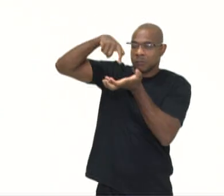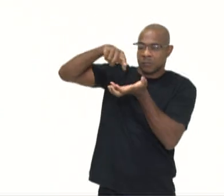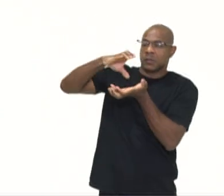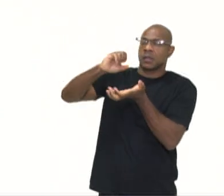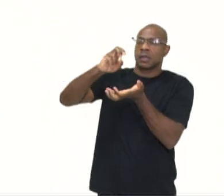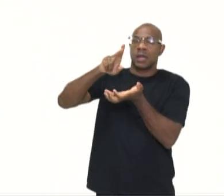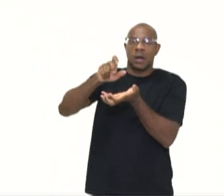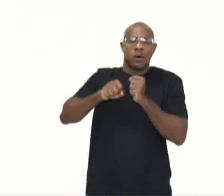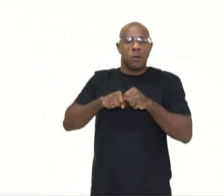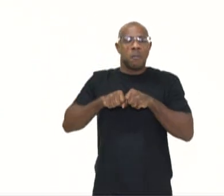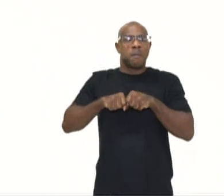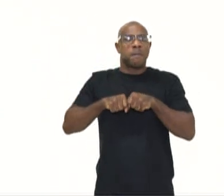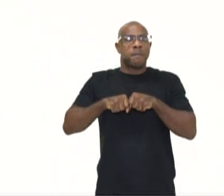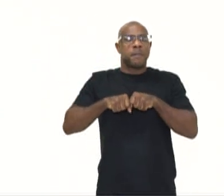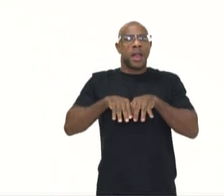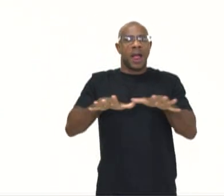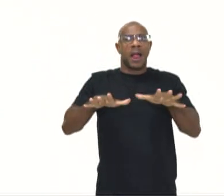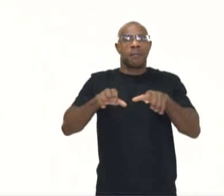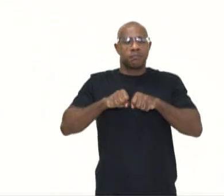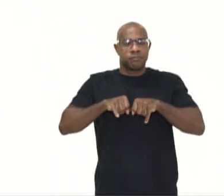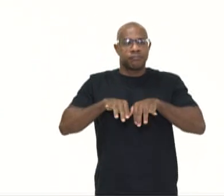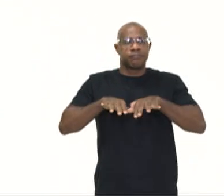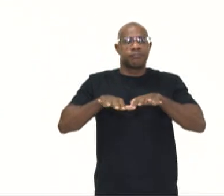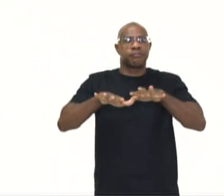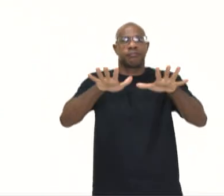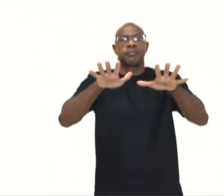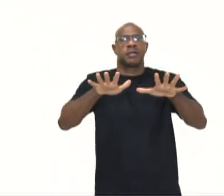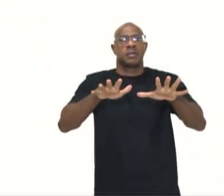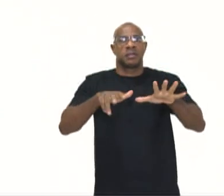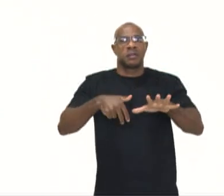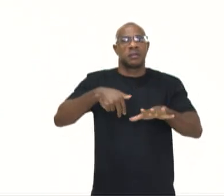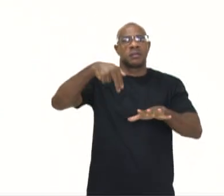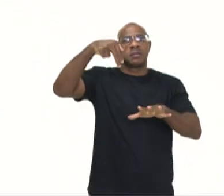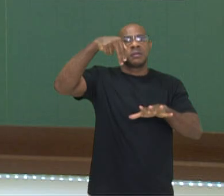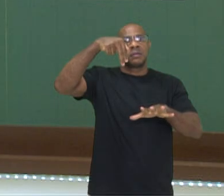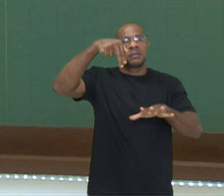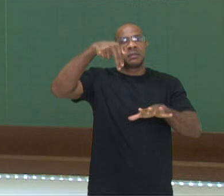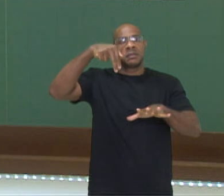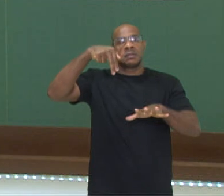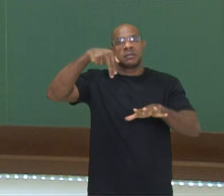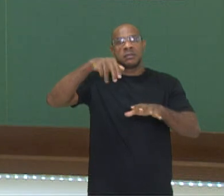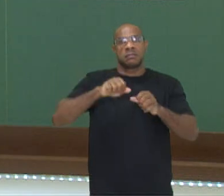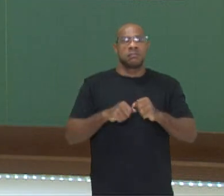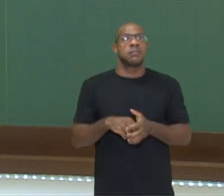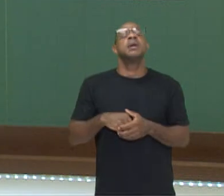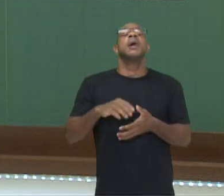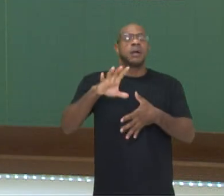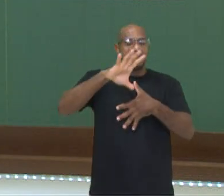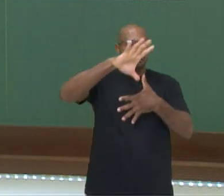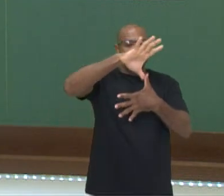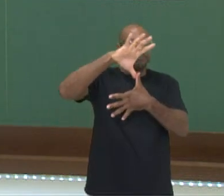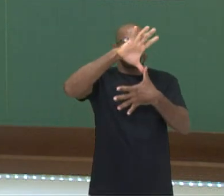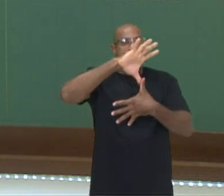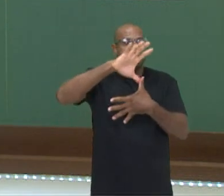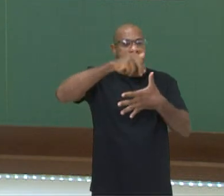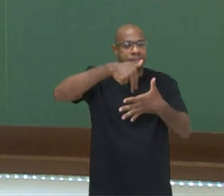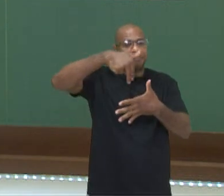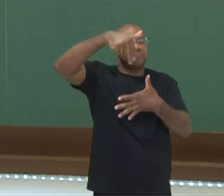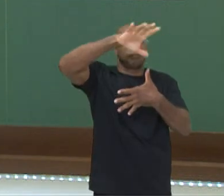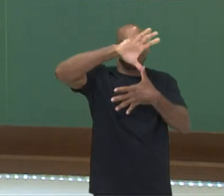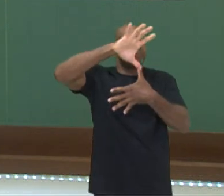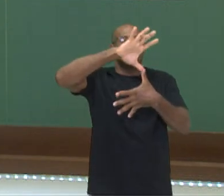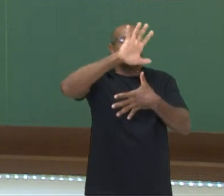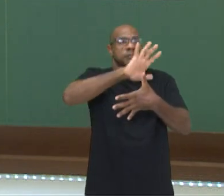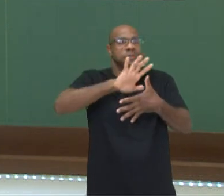se espalhou para o norte. Qual norte? Aí que ele subiu para a Mesoamérica,